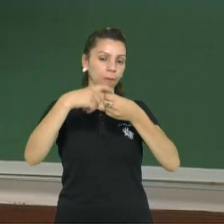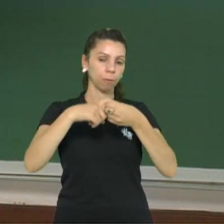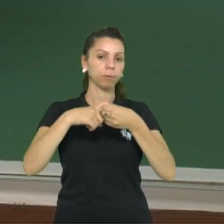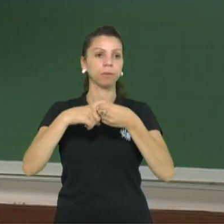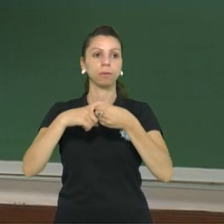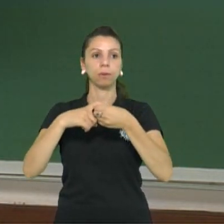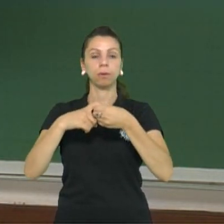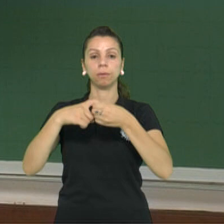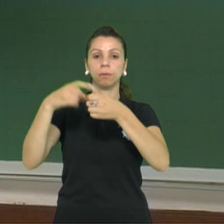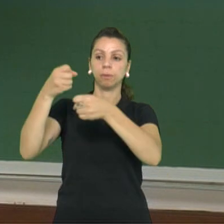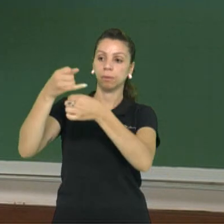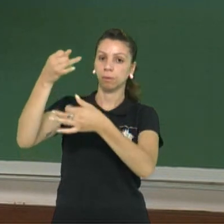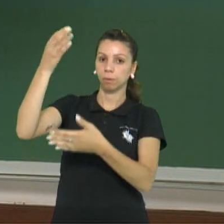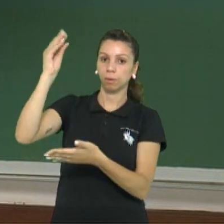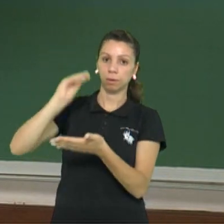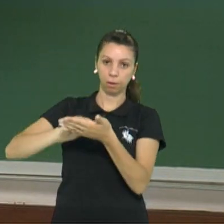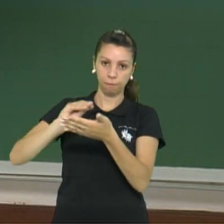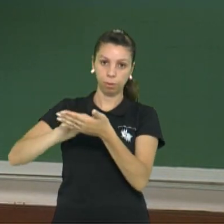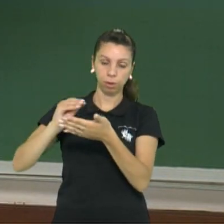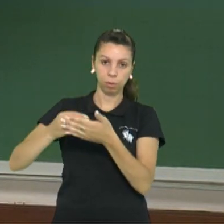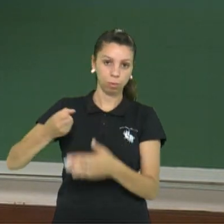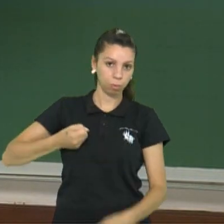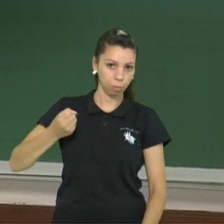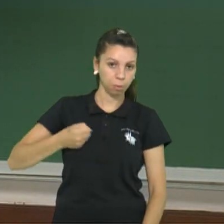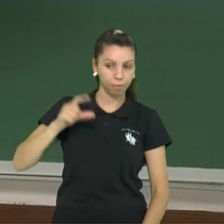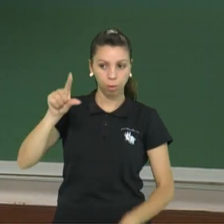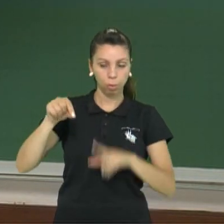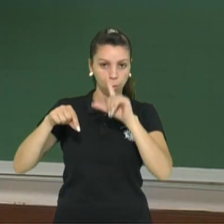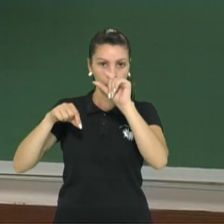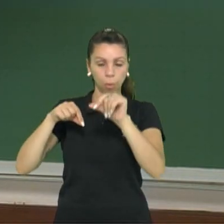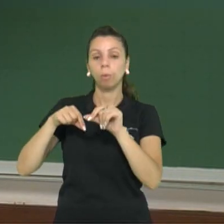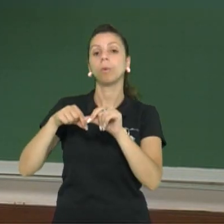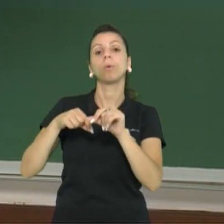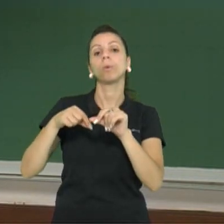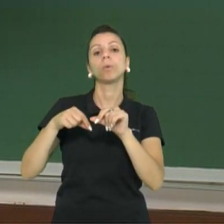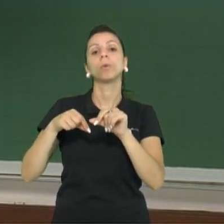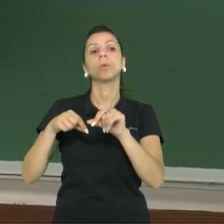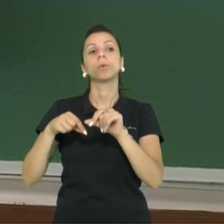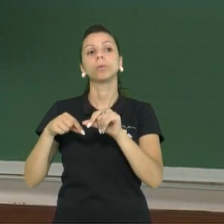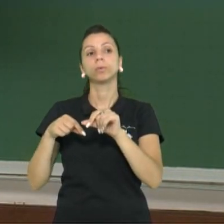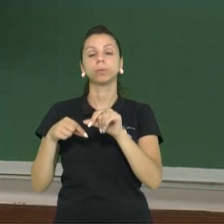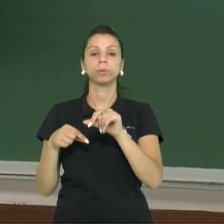aí com os outros pontos, né? Vamos ver se você escolheu aí os mesmos valores,